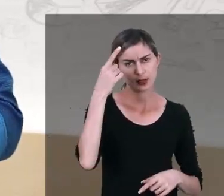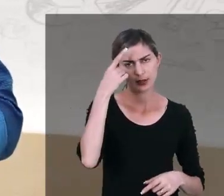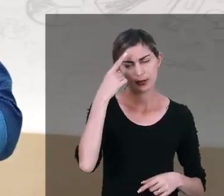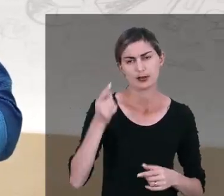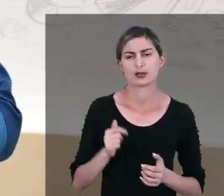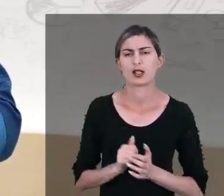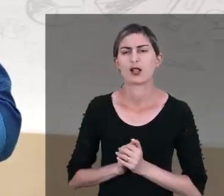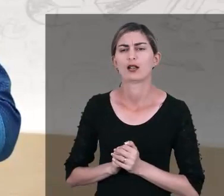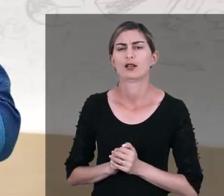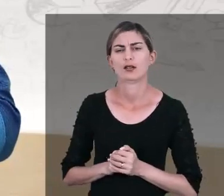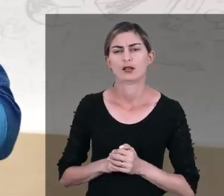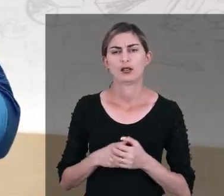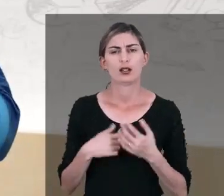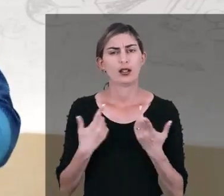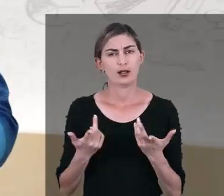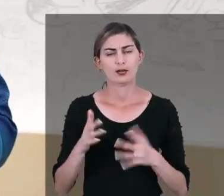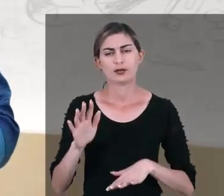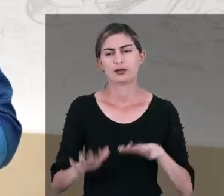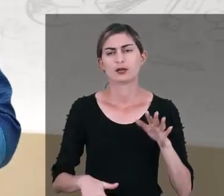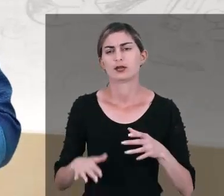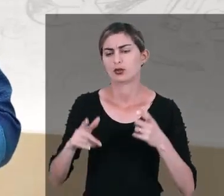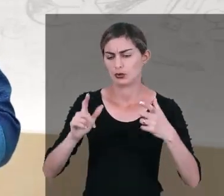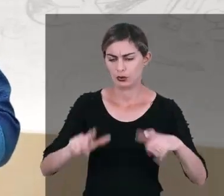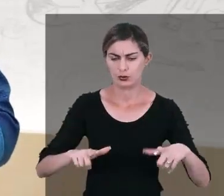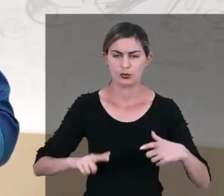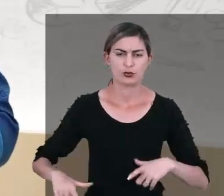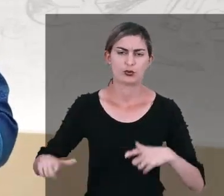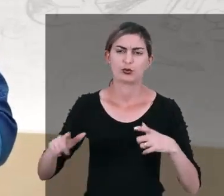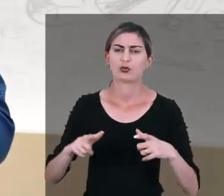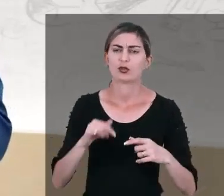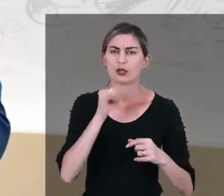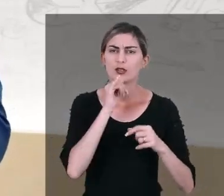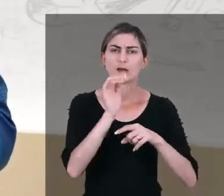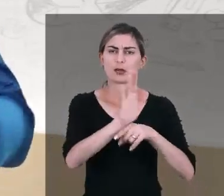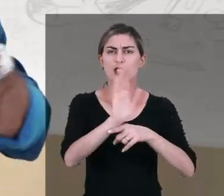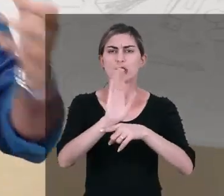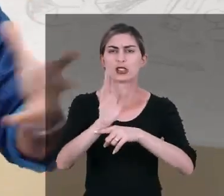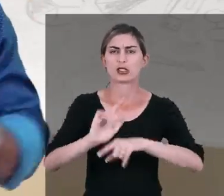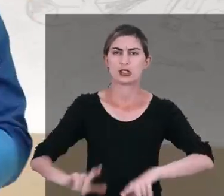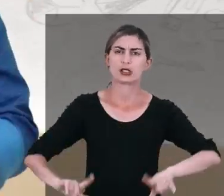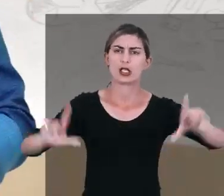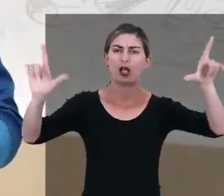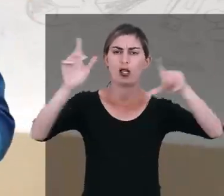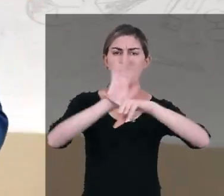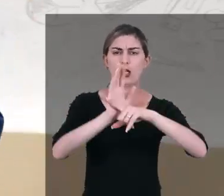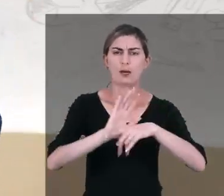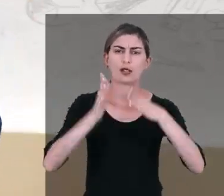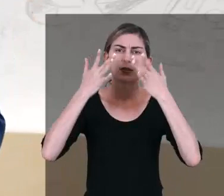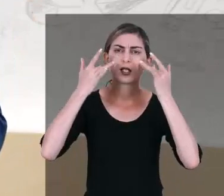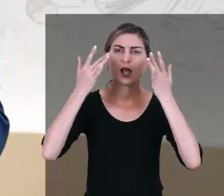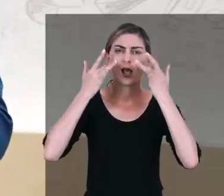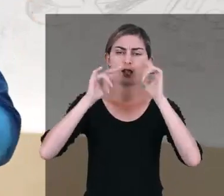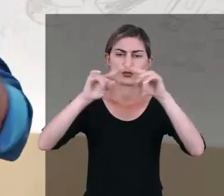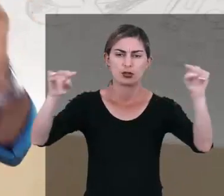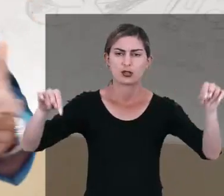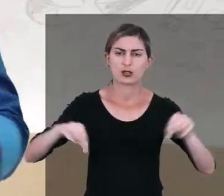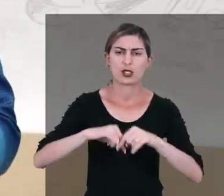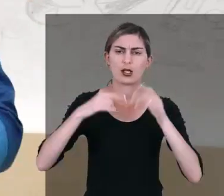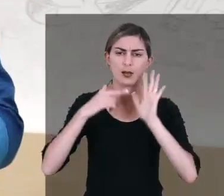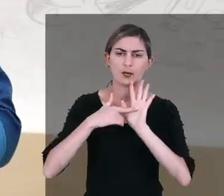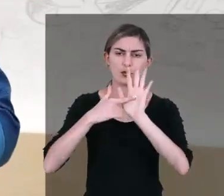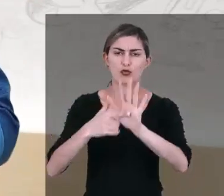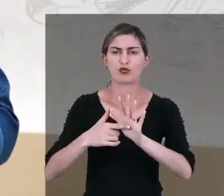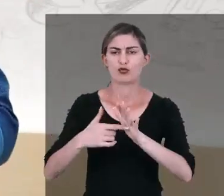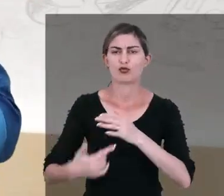pensar em determinados ambientes, por exemplo, um cinema, um teatro, uma sala de apresentações, um estúdio